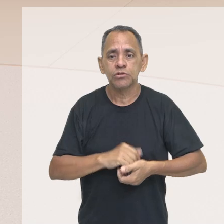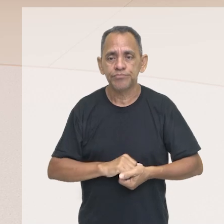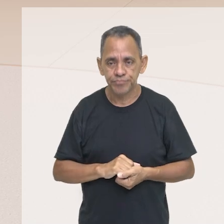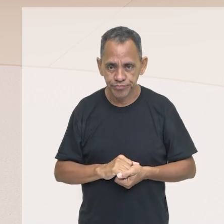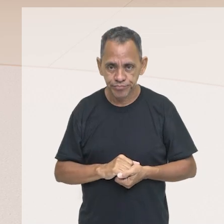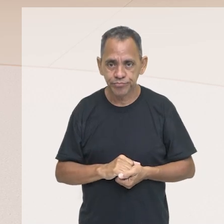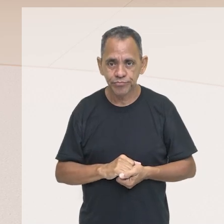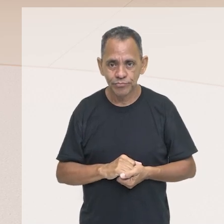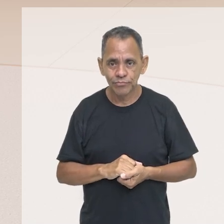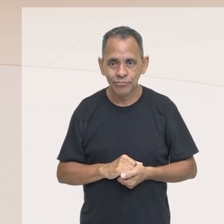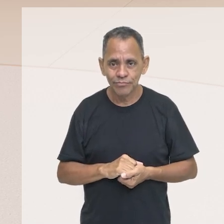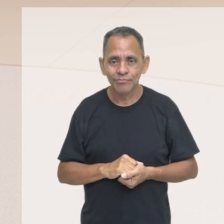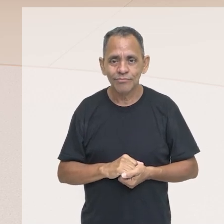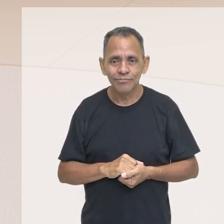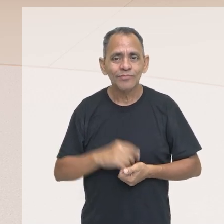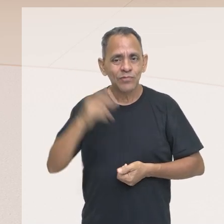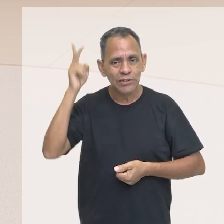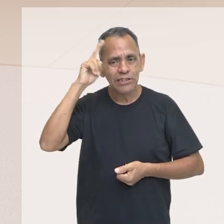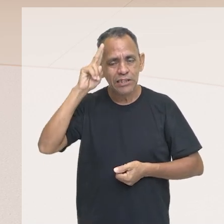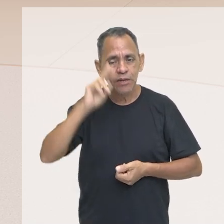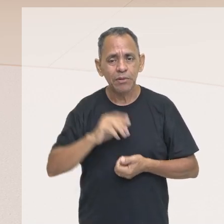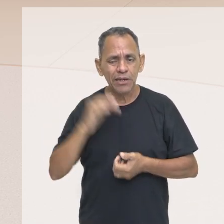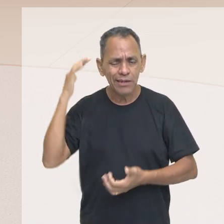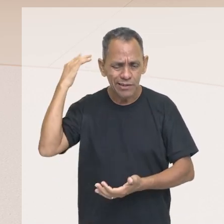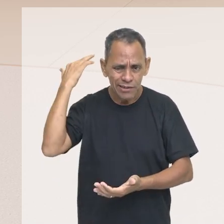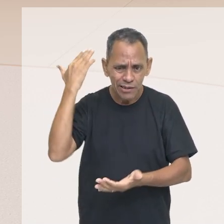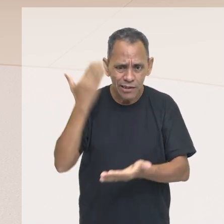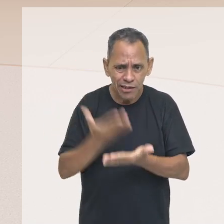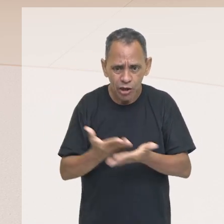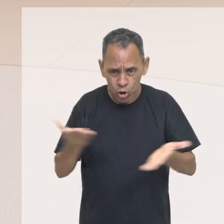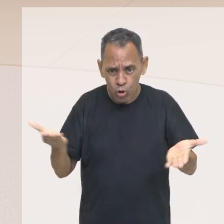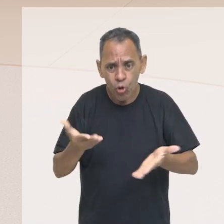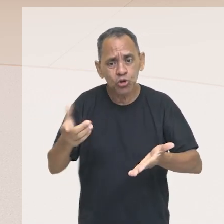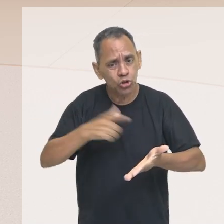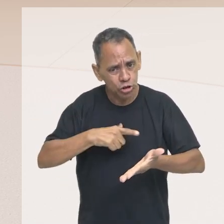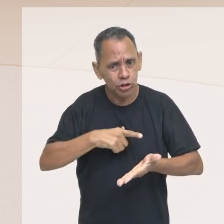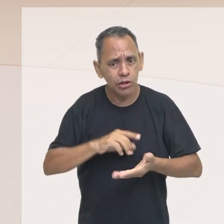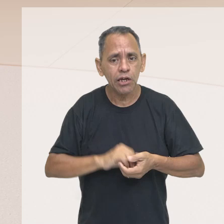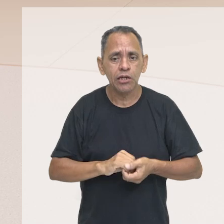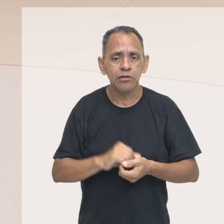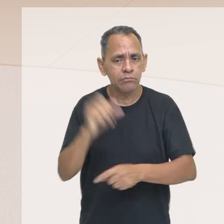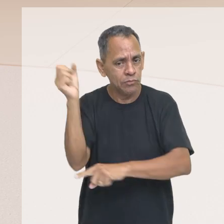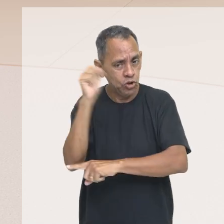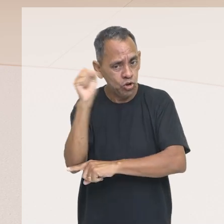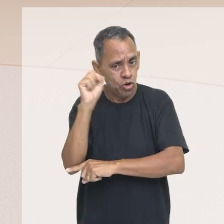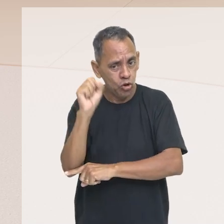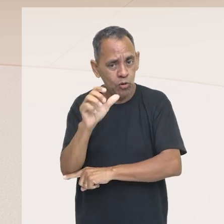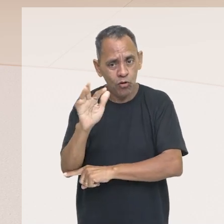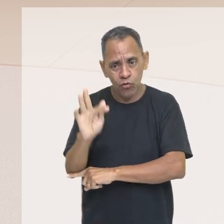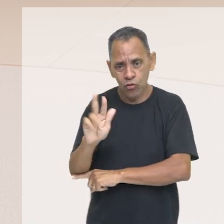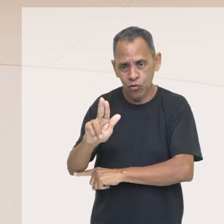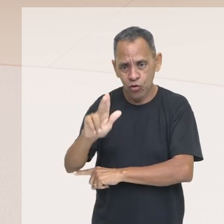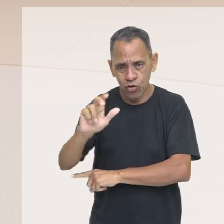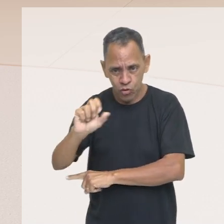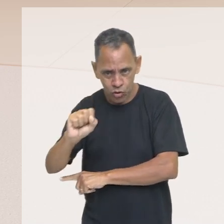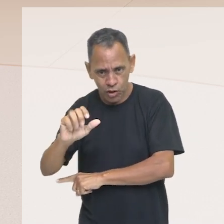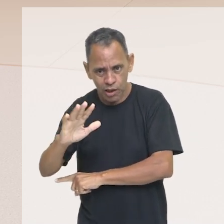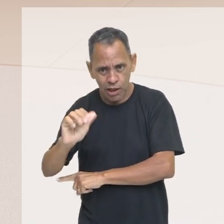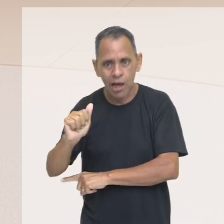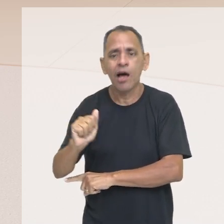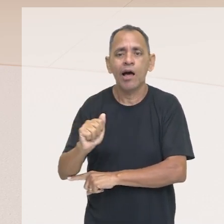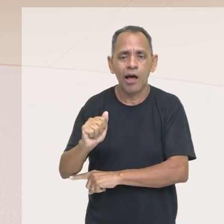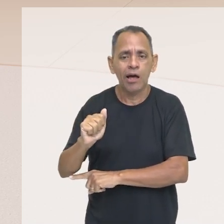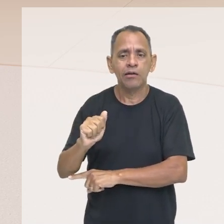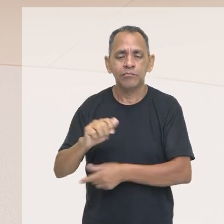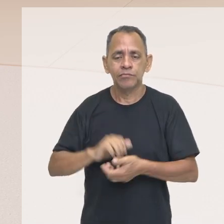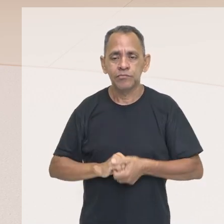passa um pela rua. Mas, compreenda, o Brasil, dentro desse contexto mundial, né,